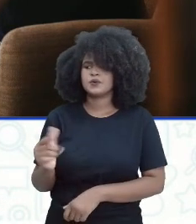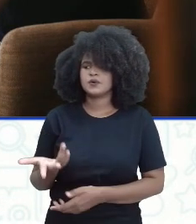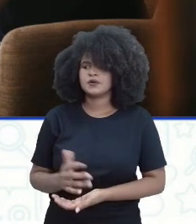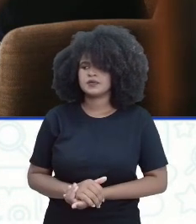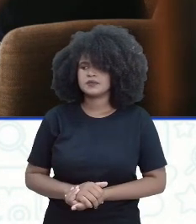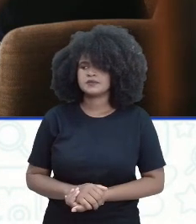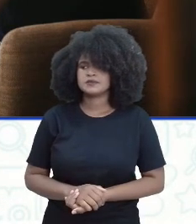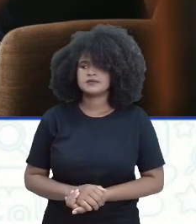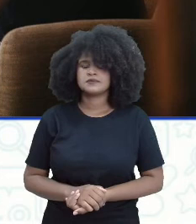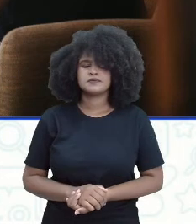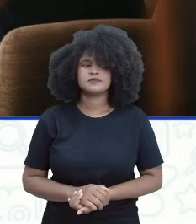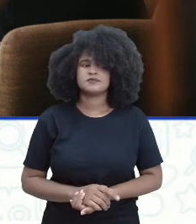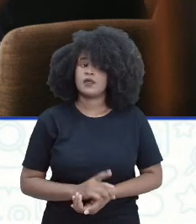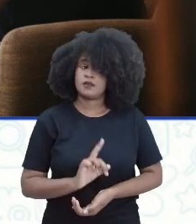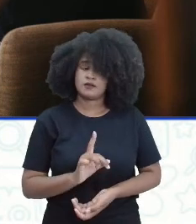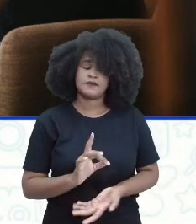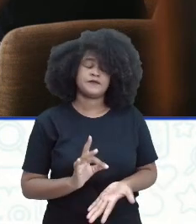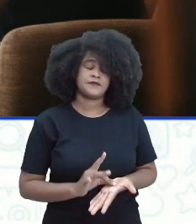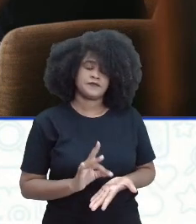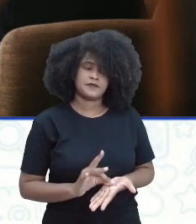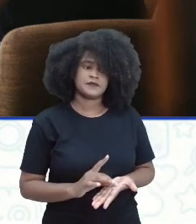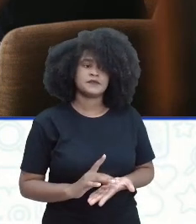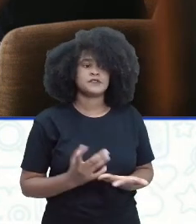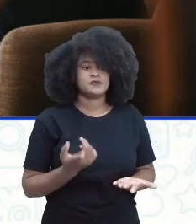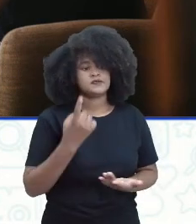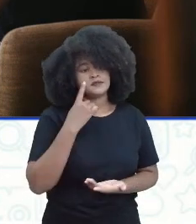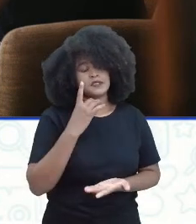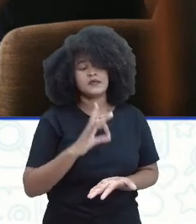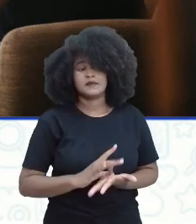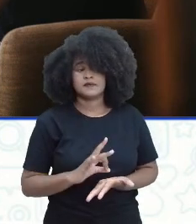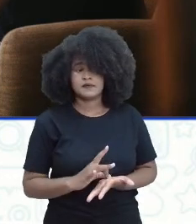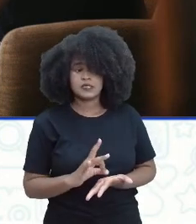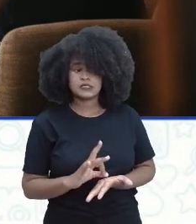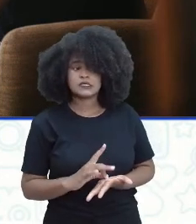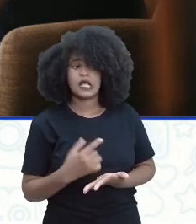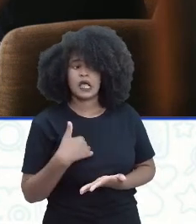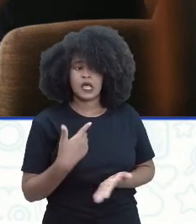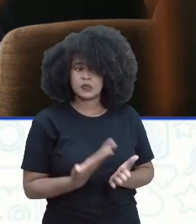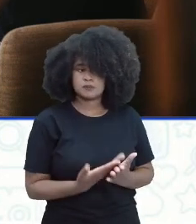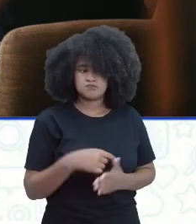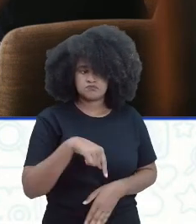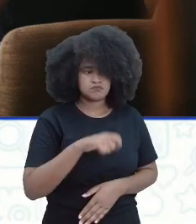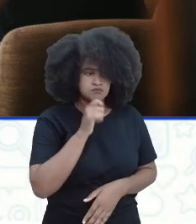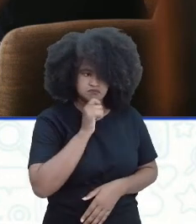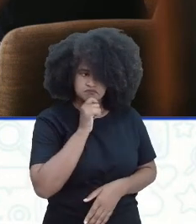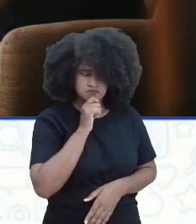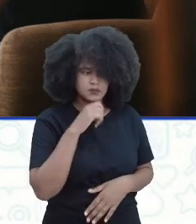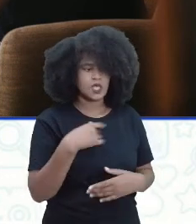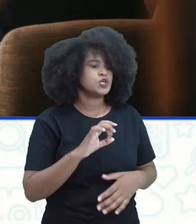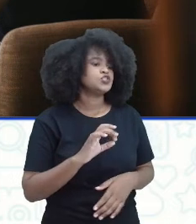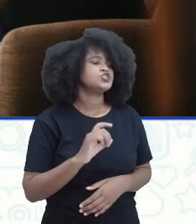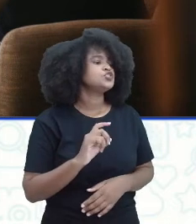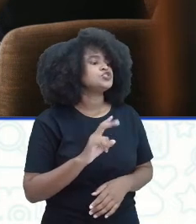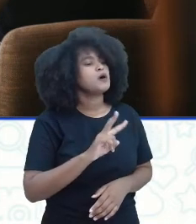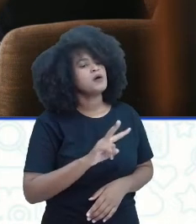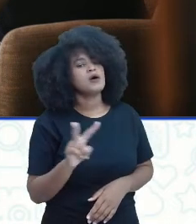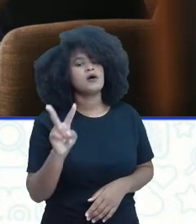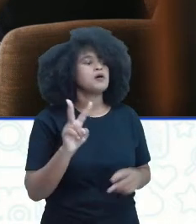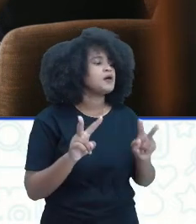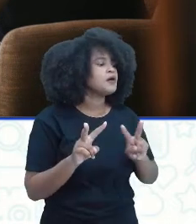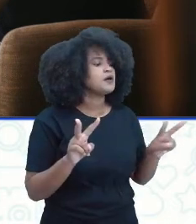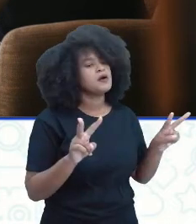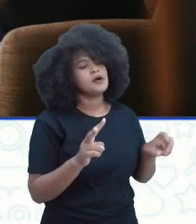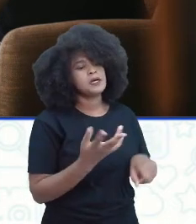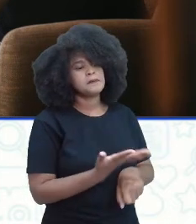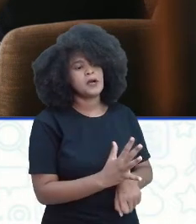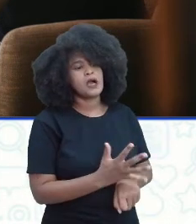estuda? Não, na verdade, esse actually é o na verdade, eu não estudo aqui ainda, eu estou apenas aplicando para uma bolsa